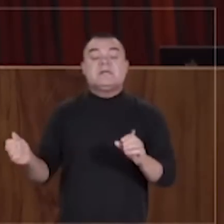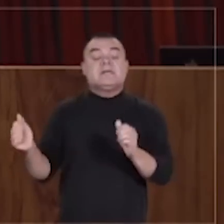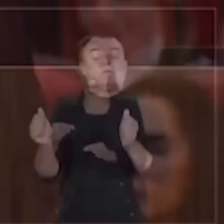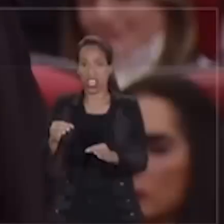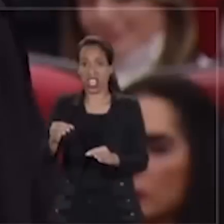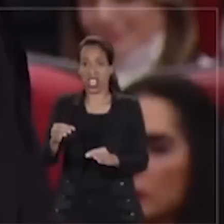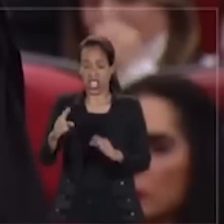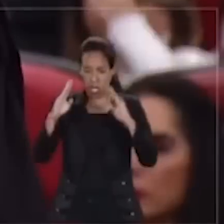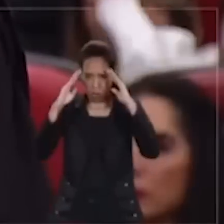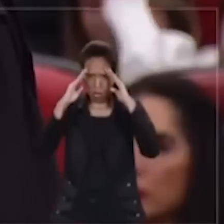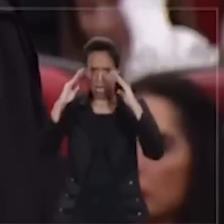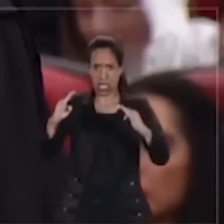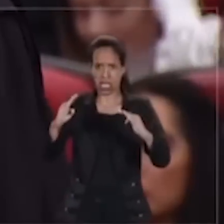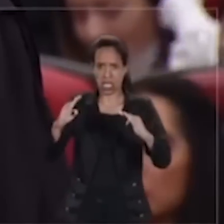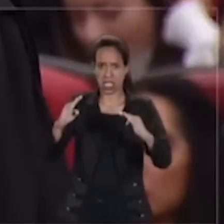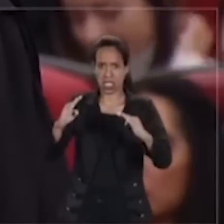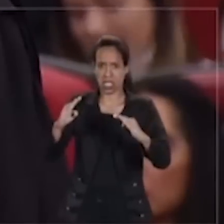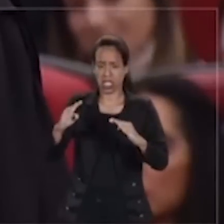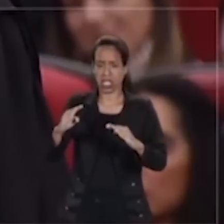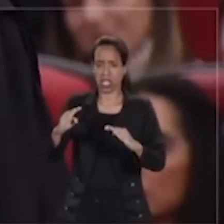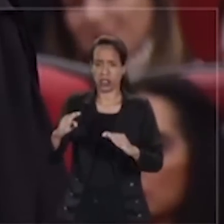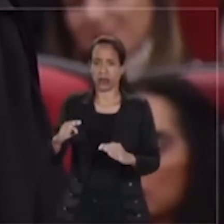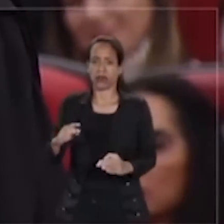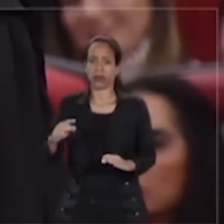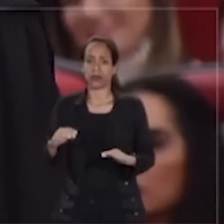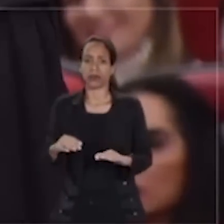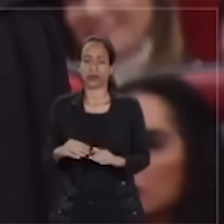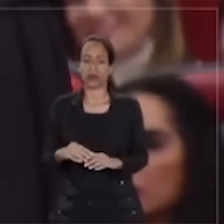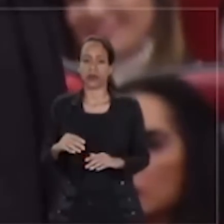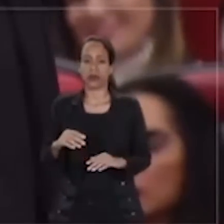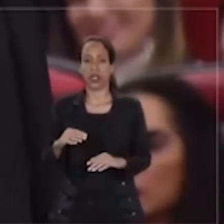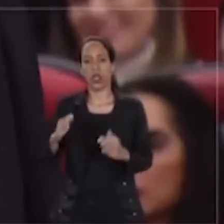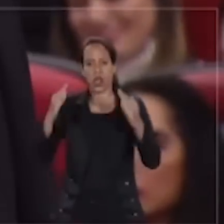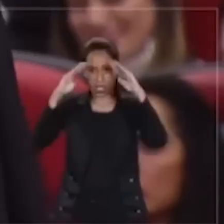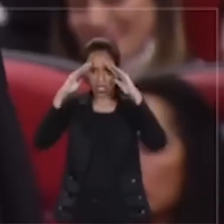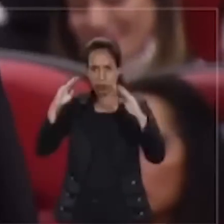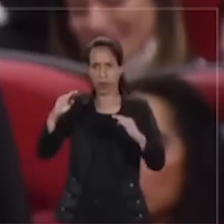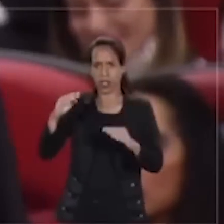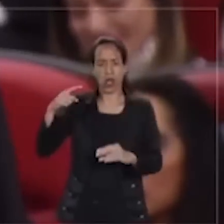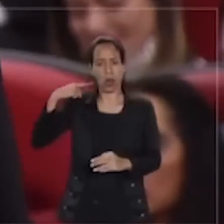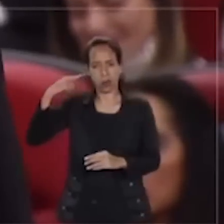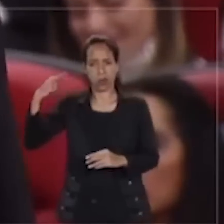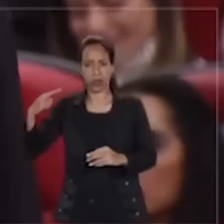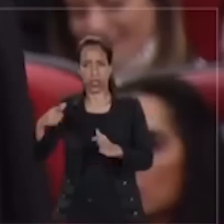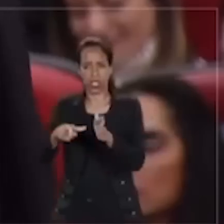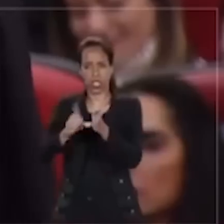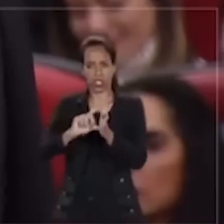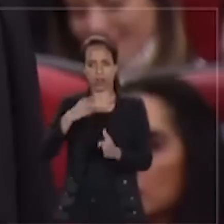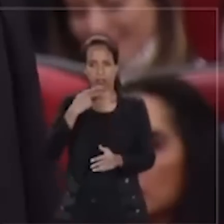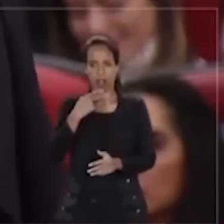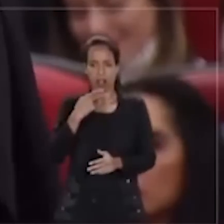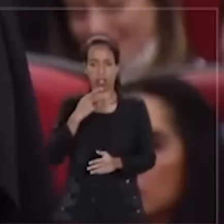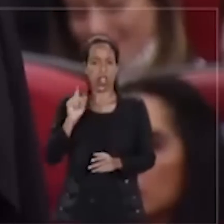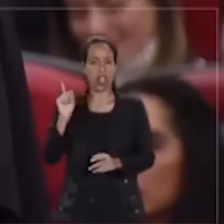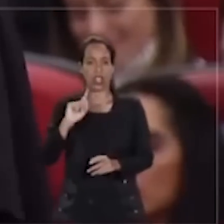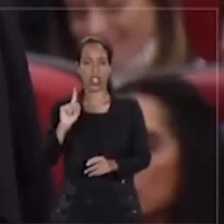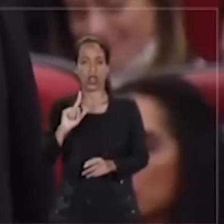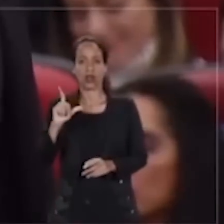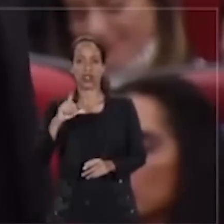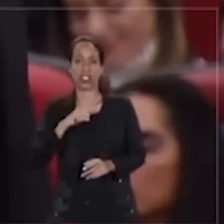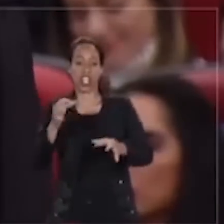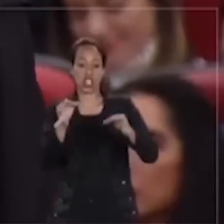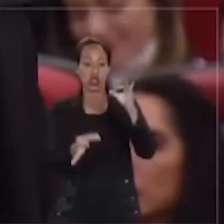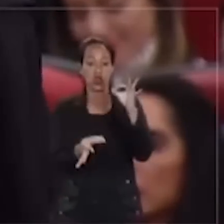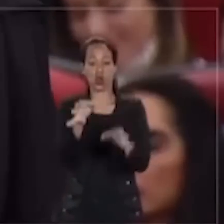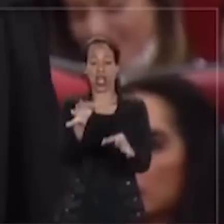pública. Com todo respeito ao ilustre advogado que me antecedeu na tribuna, não está em